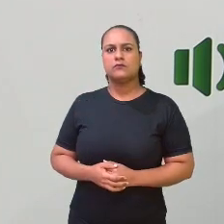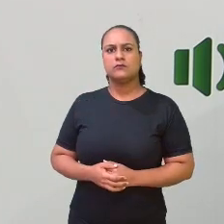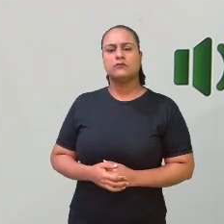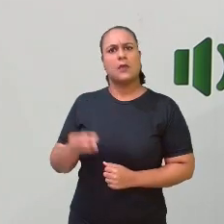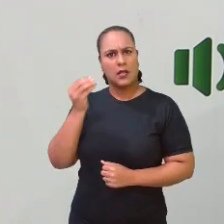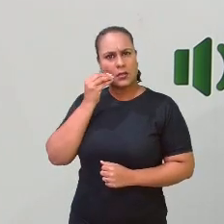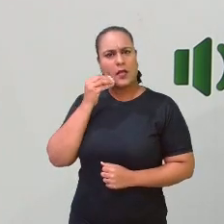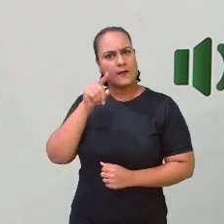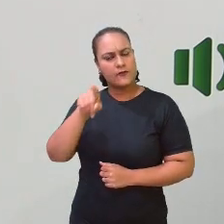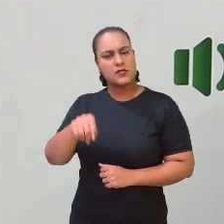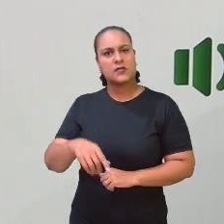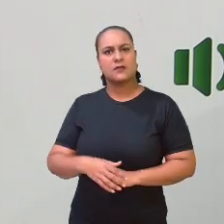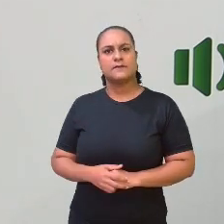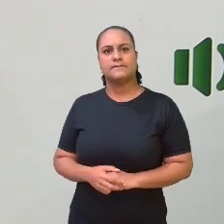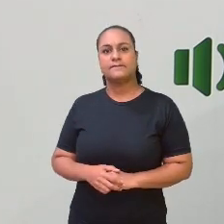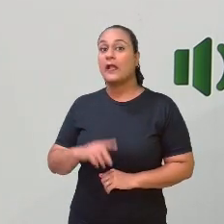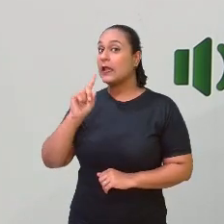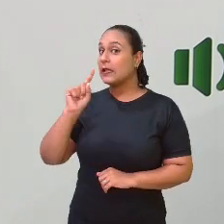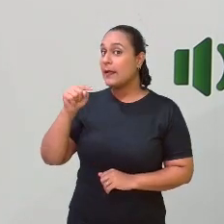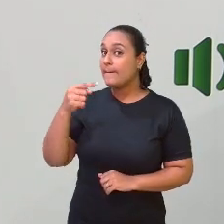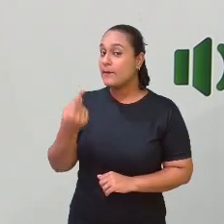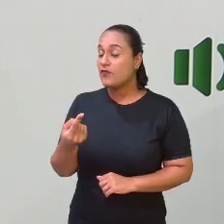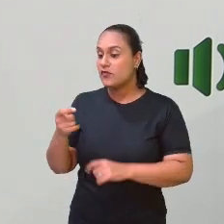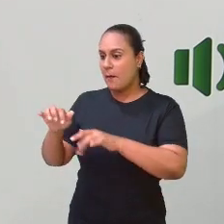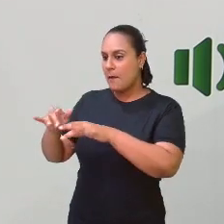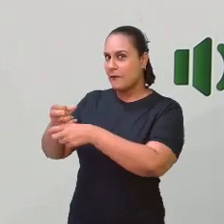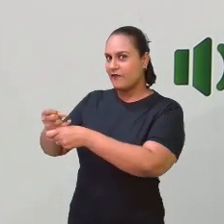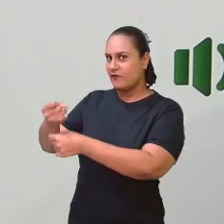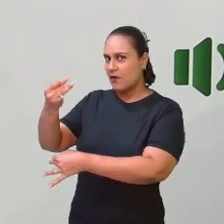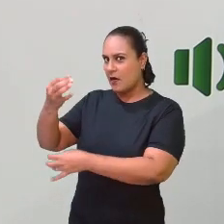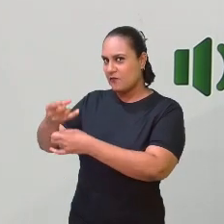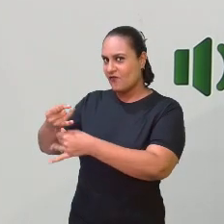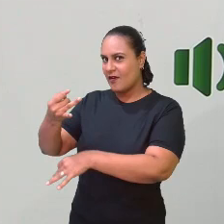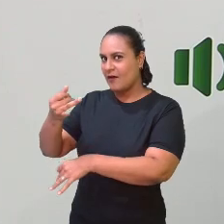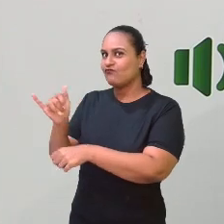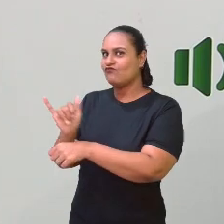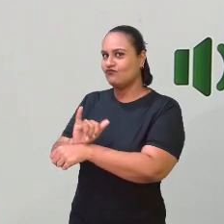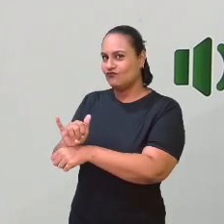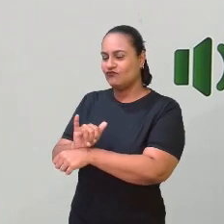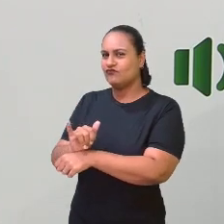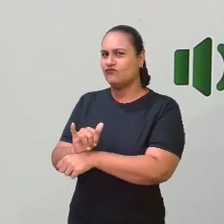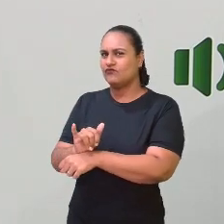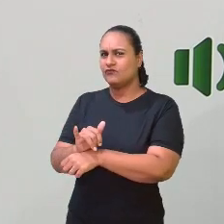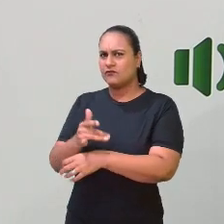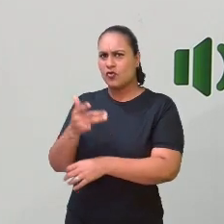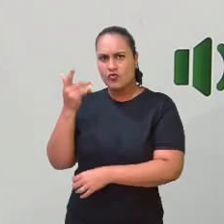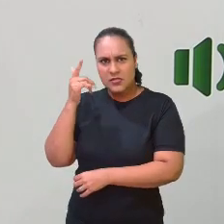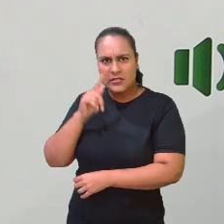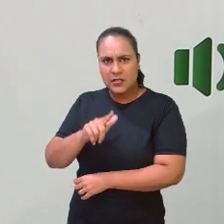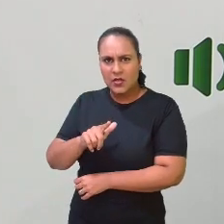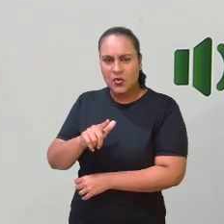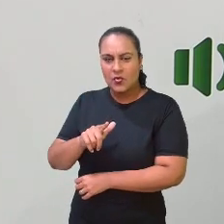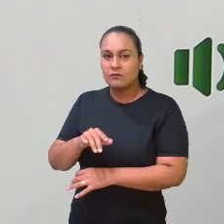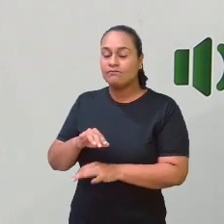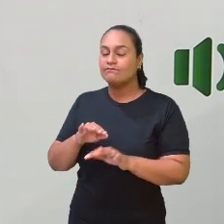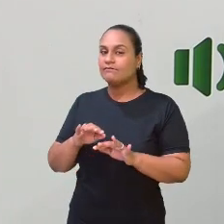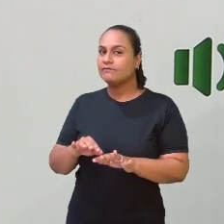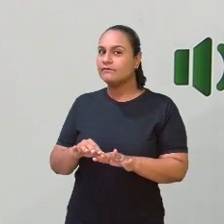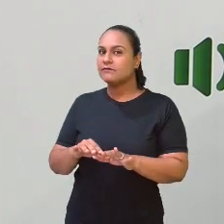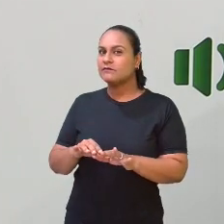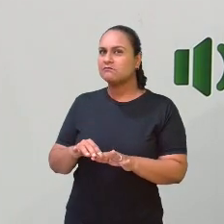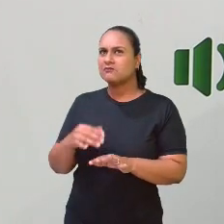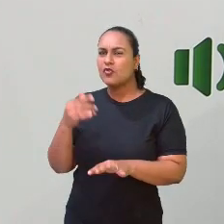aí você de casa. Depois você comenta lá no YouTube o que você achou. Você conseguiu?